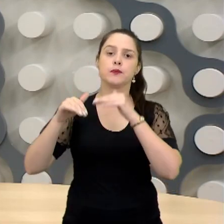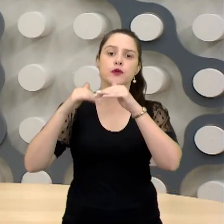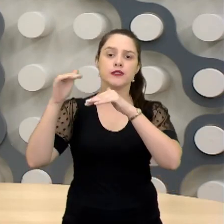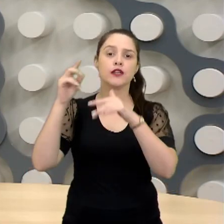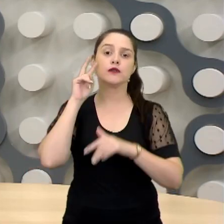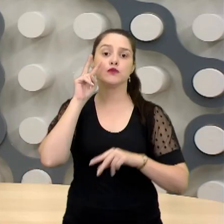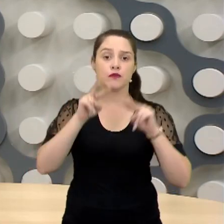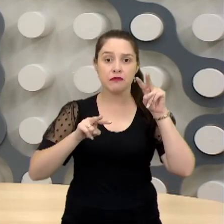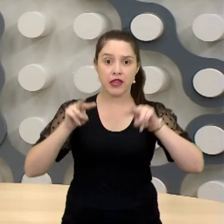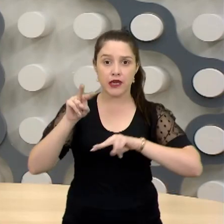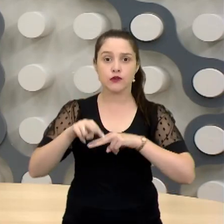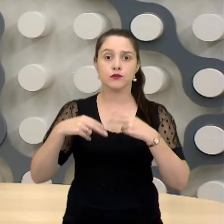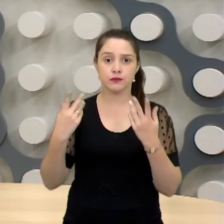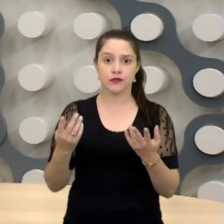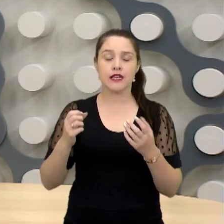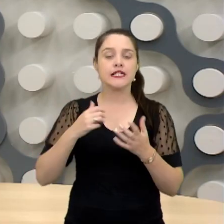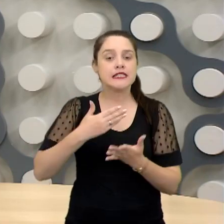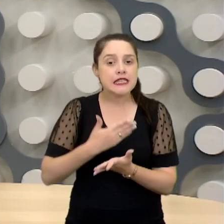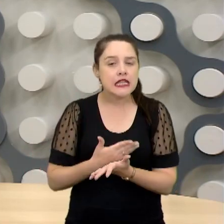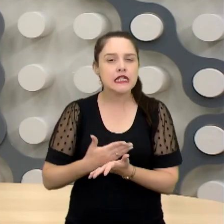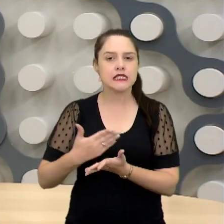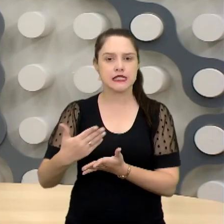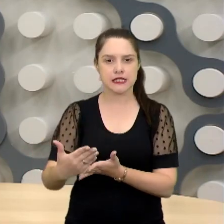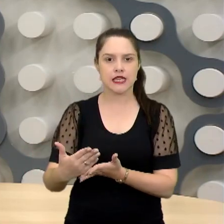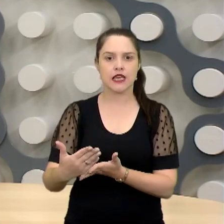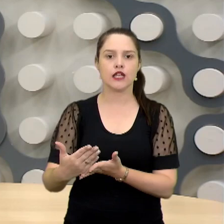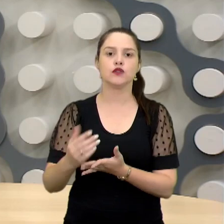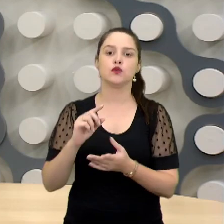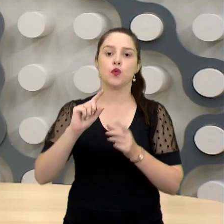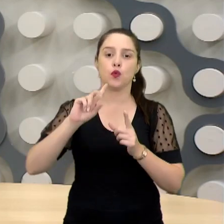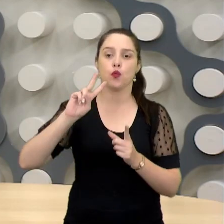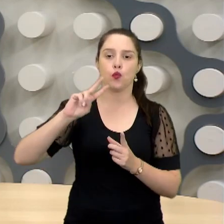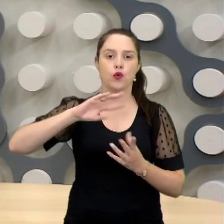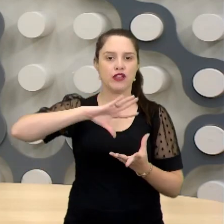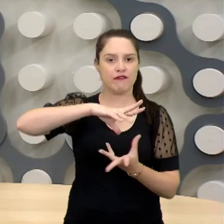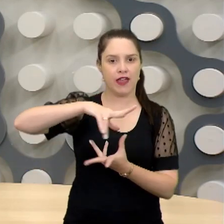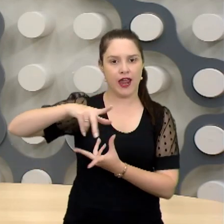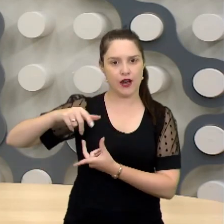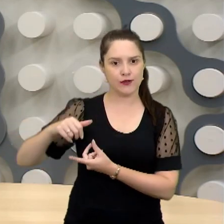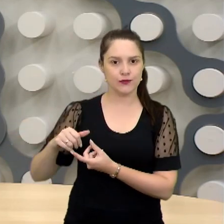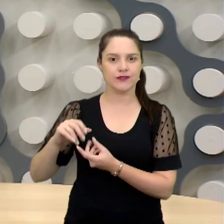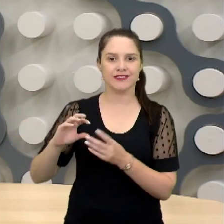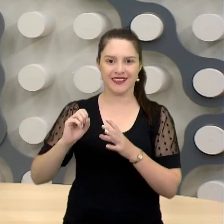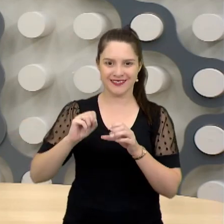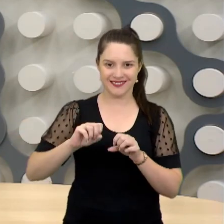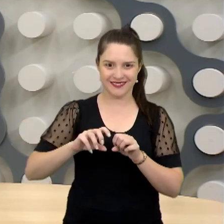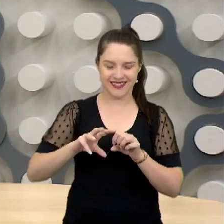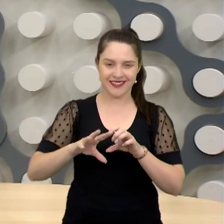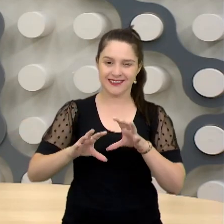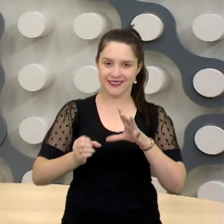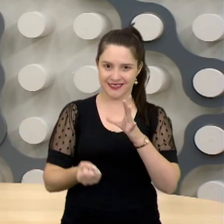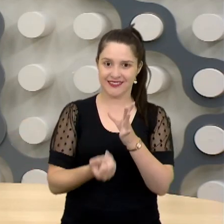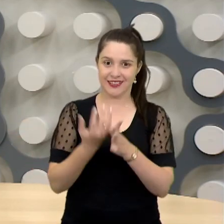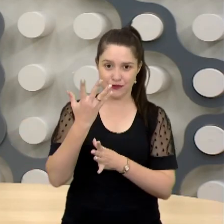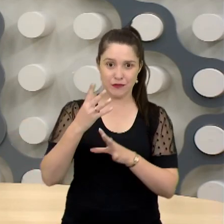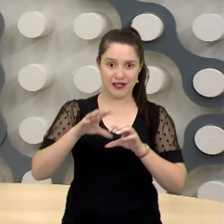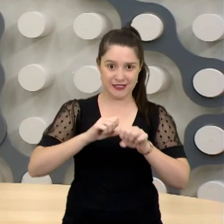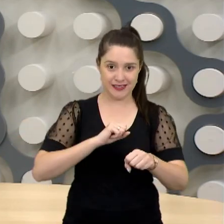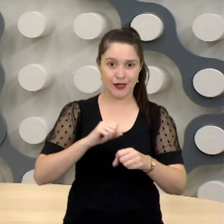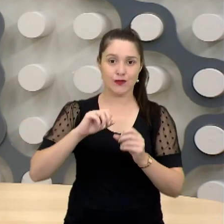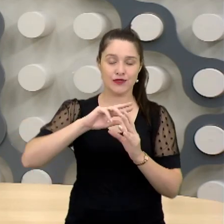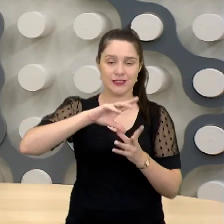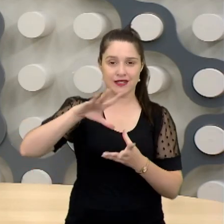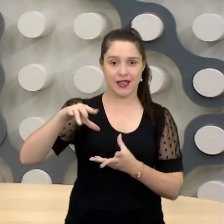aí, que se inicia aí, com o universo, depois com a formação do nosso sistema solar, das galáxias,